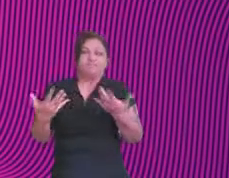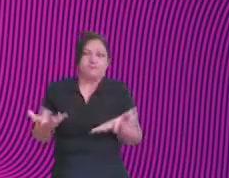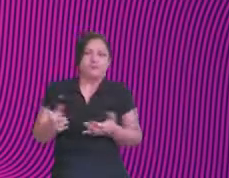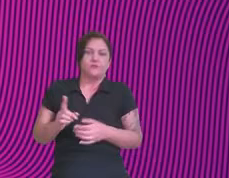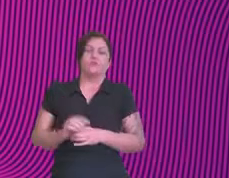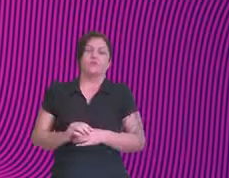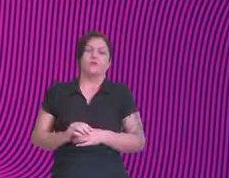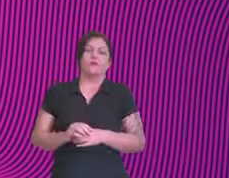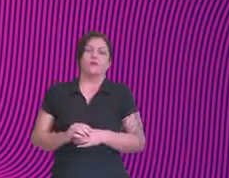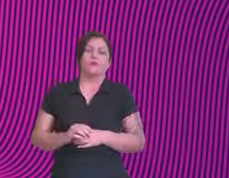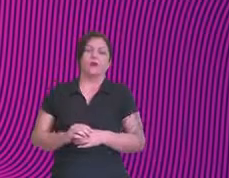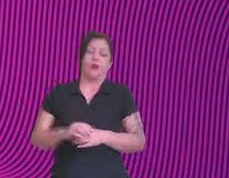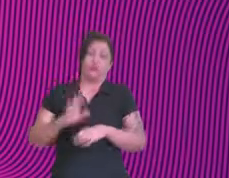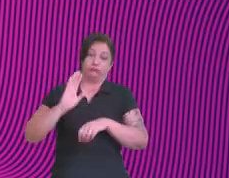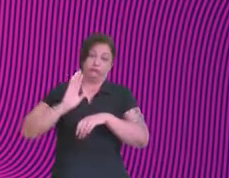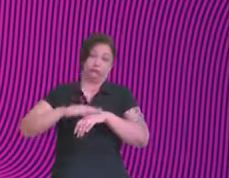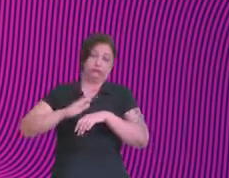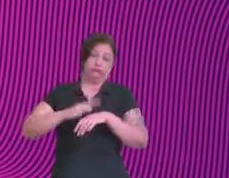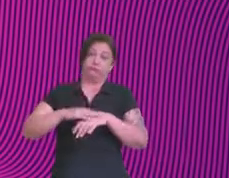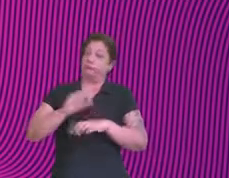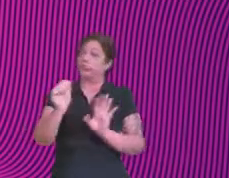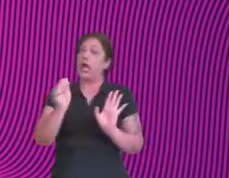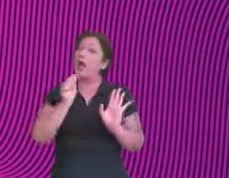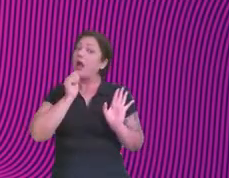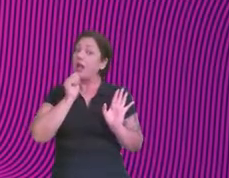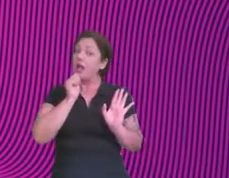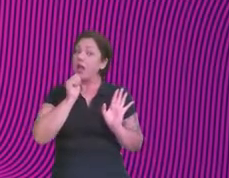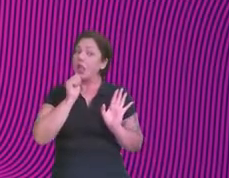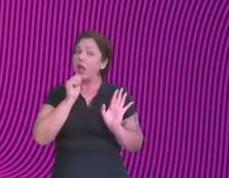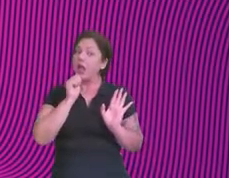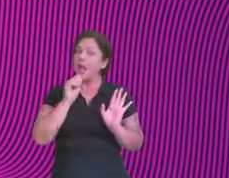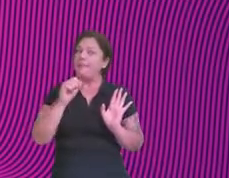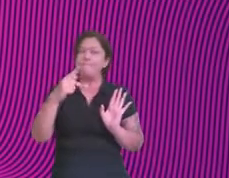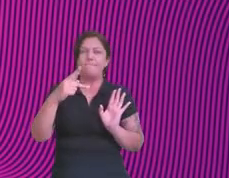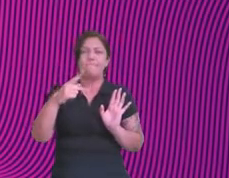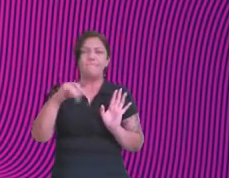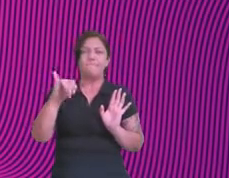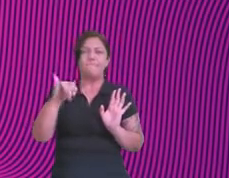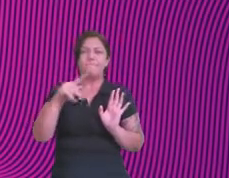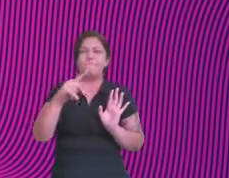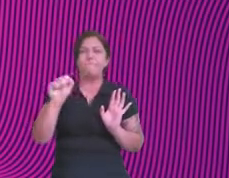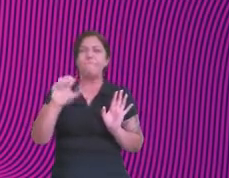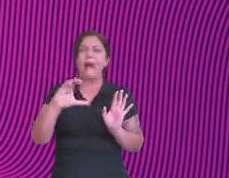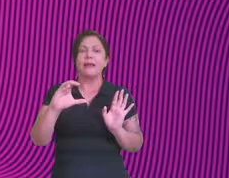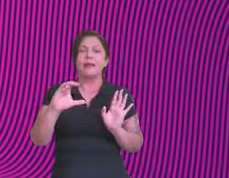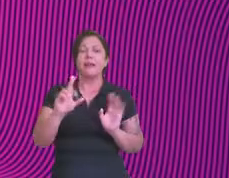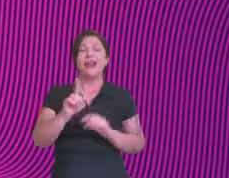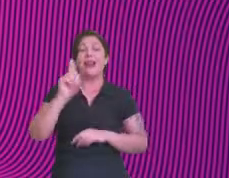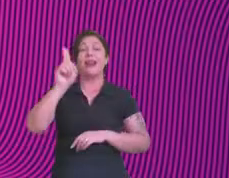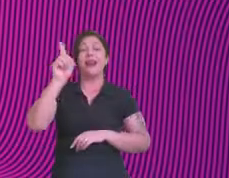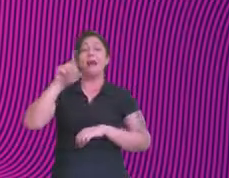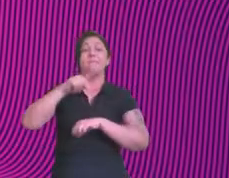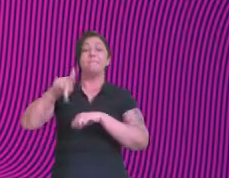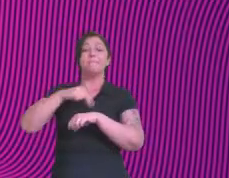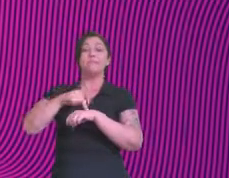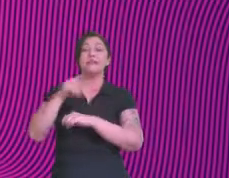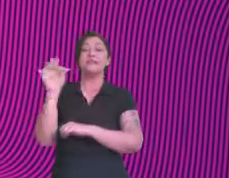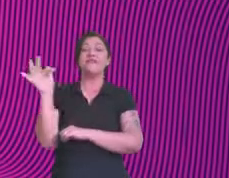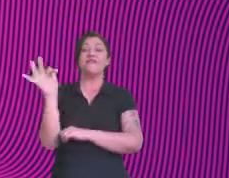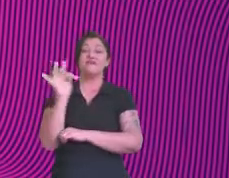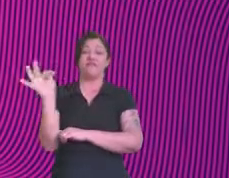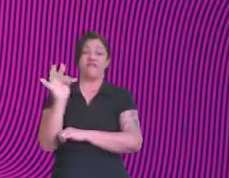ser difundido. Eu não fiz ainda PIPAC. O PIPAC ele tem um papel mais, hoje em dia, de paliação do